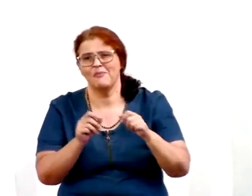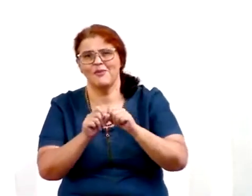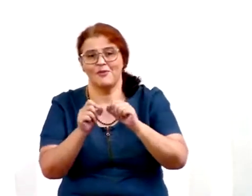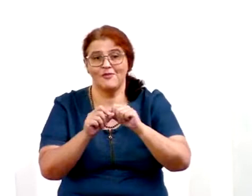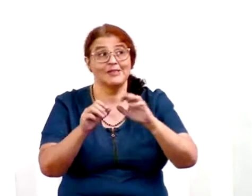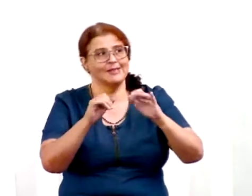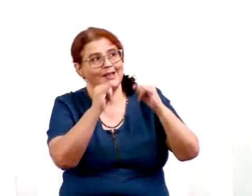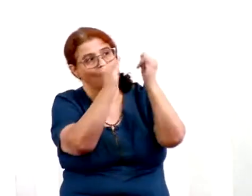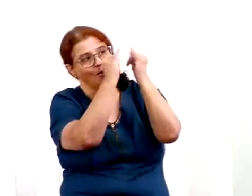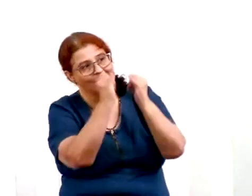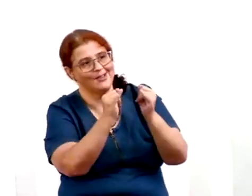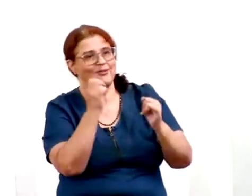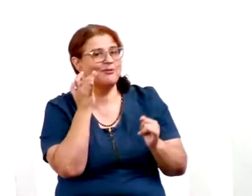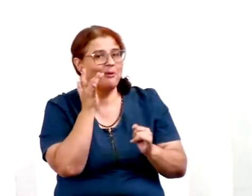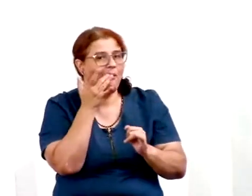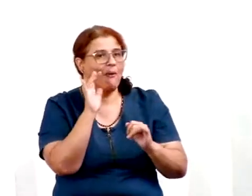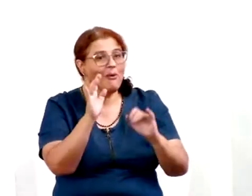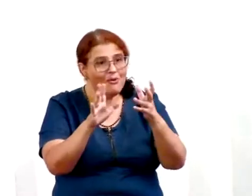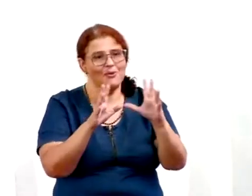morrido.